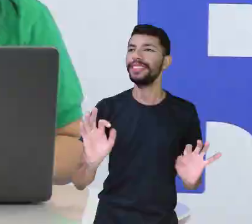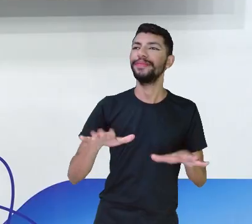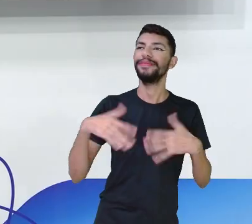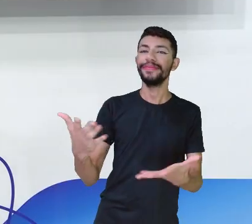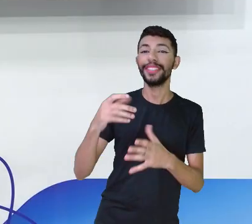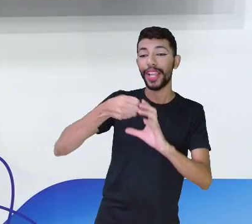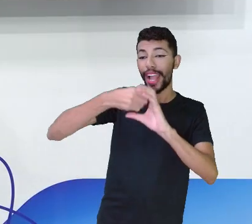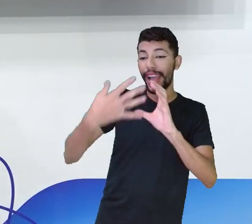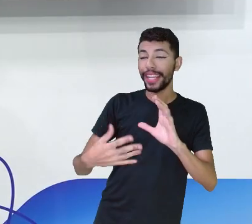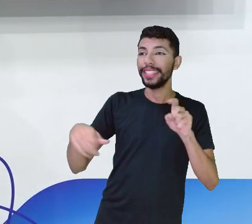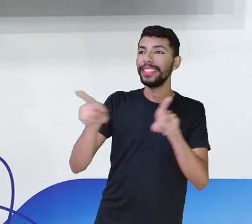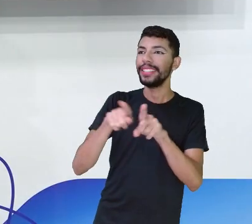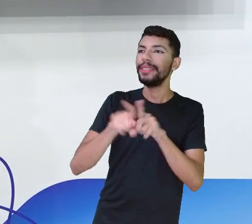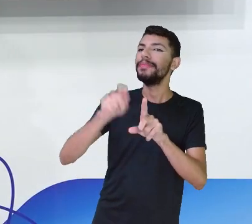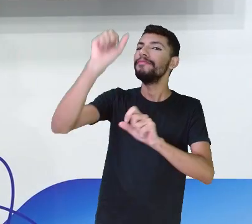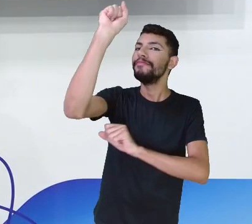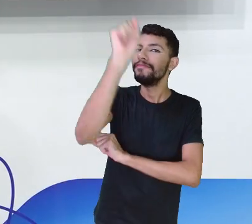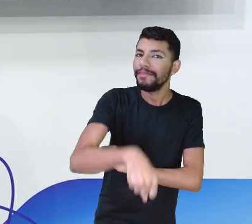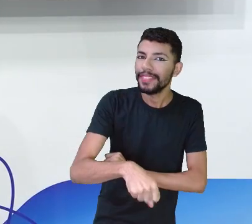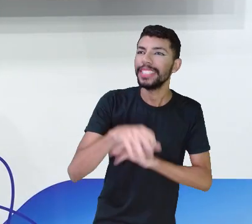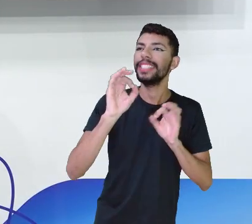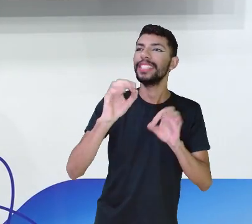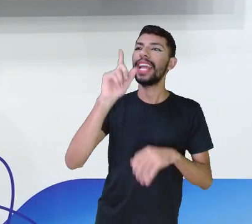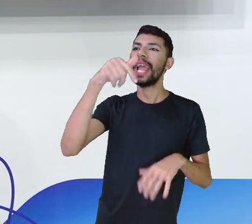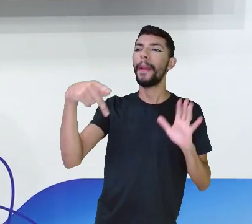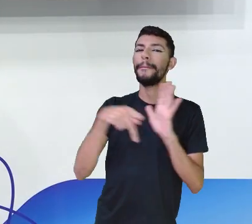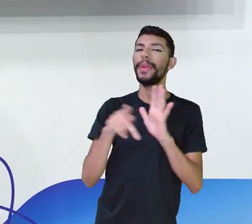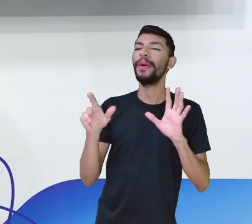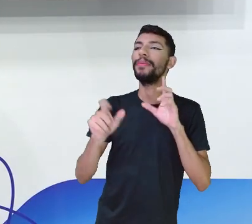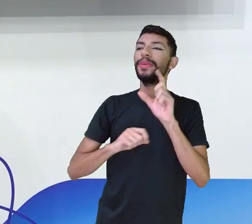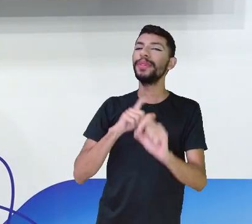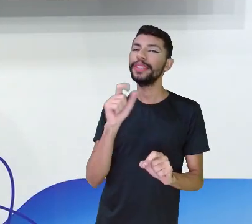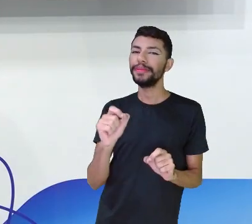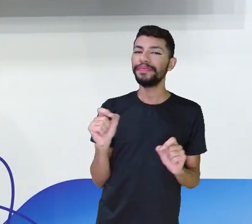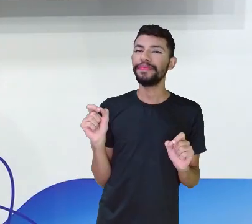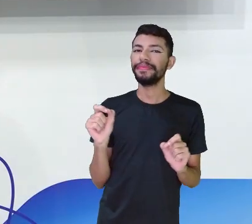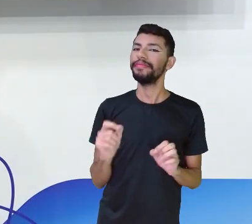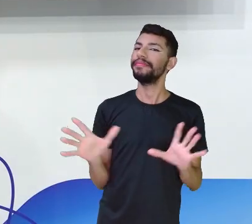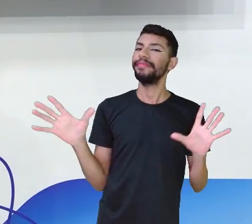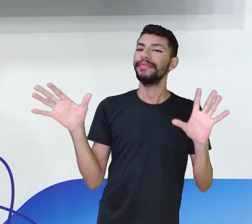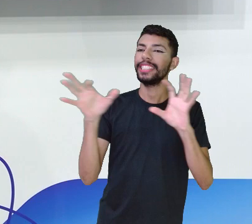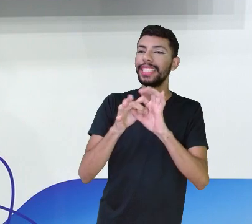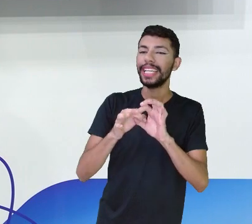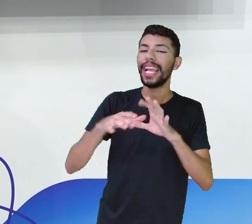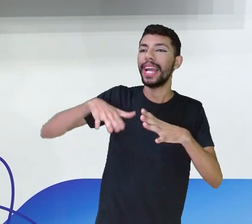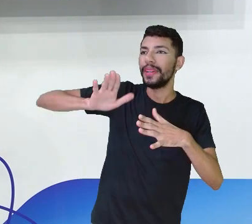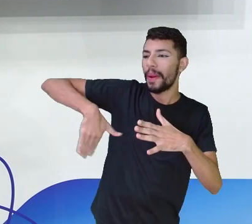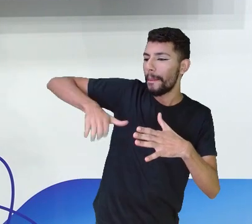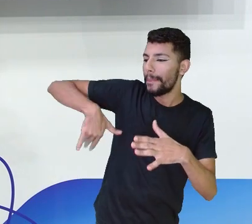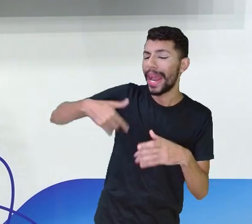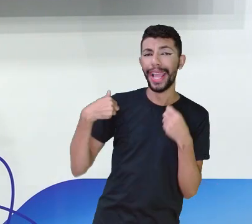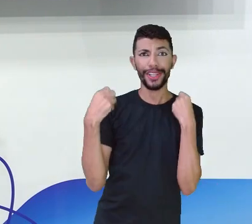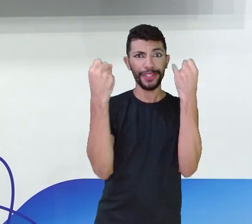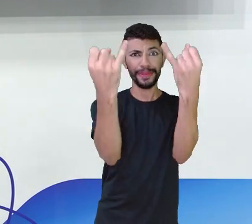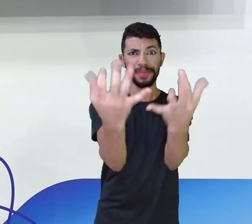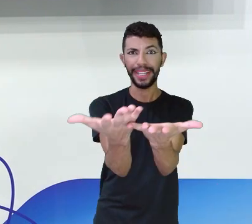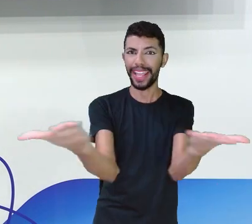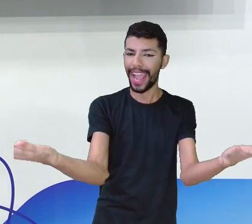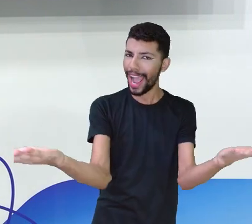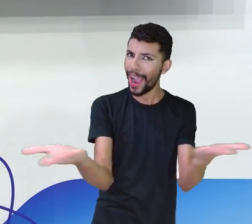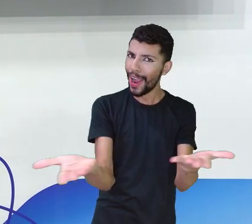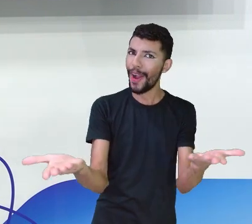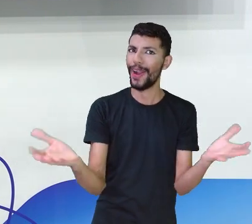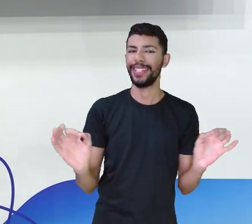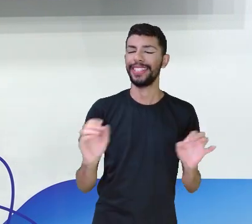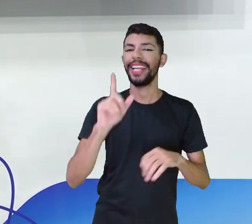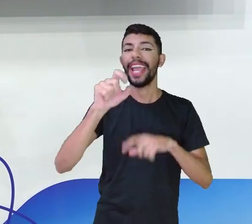das características, sim, tem a ver com a questão do litoral. Eu tinha acabado de falar para vocês, né? É